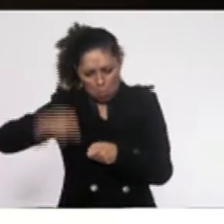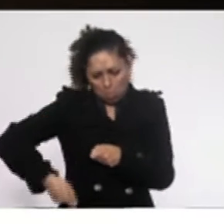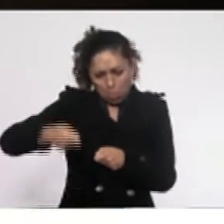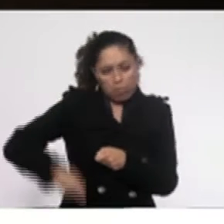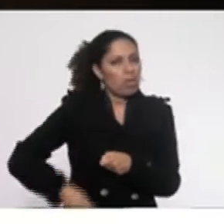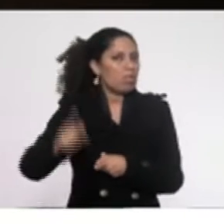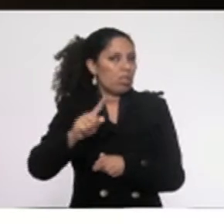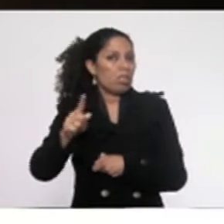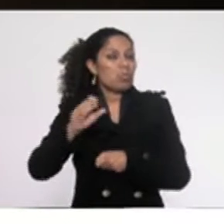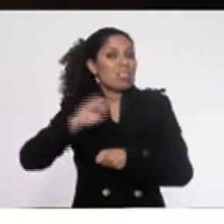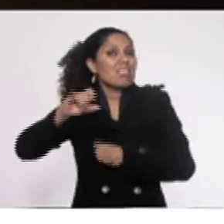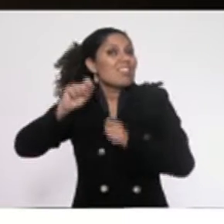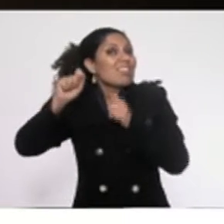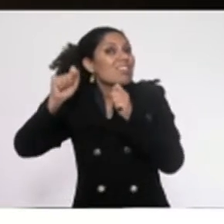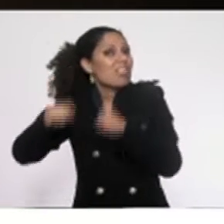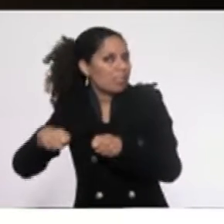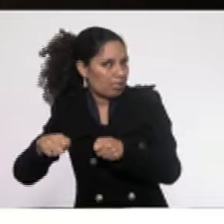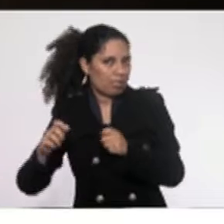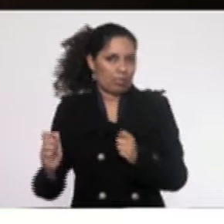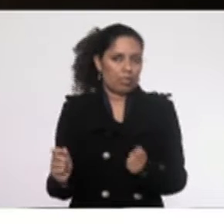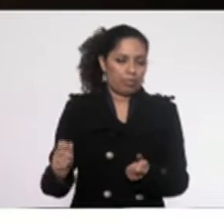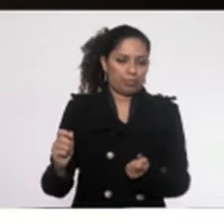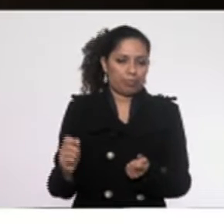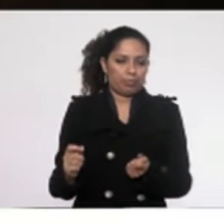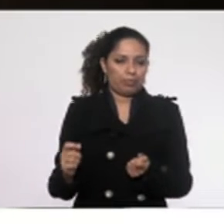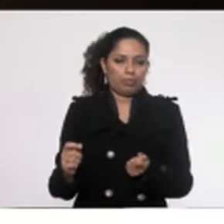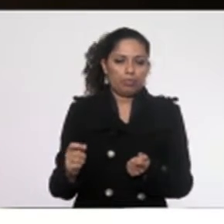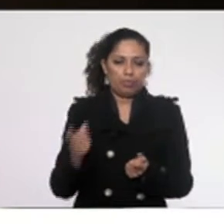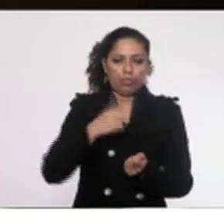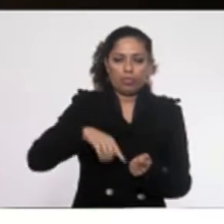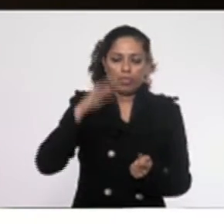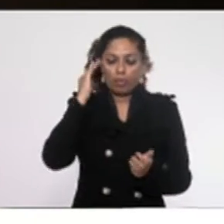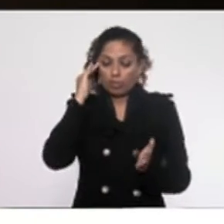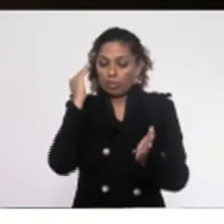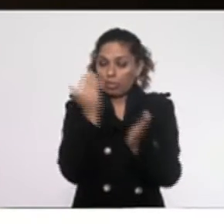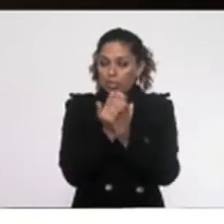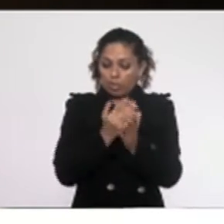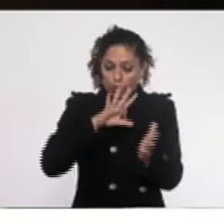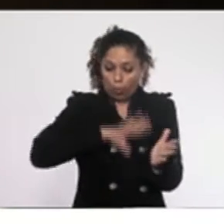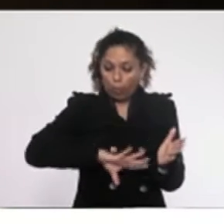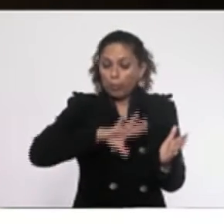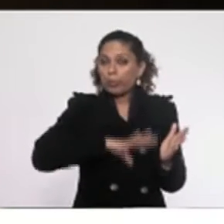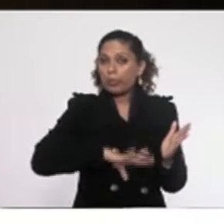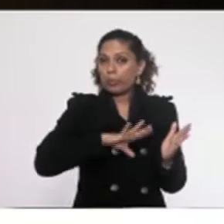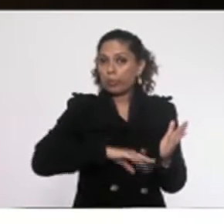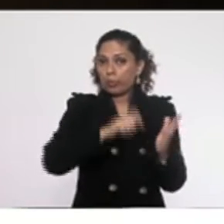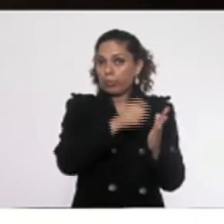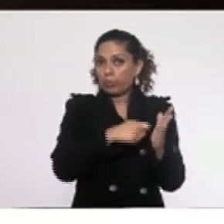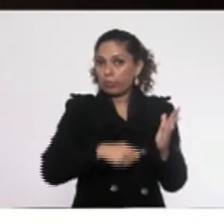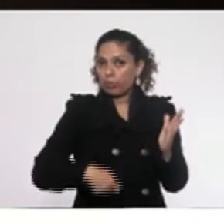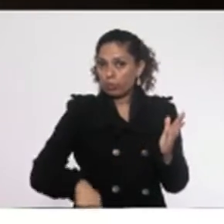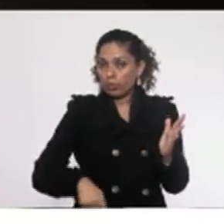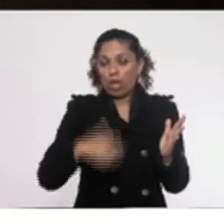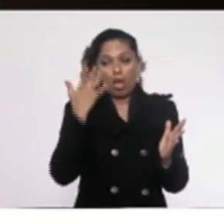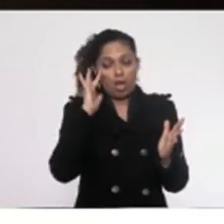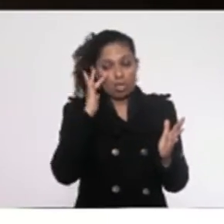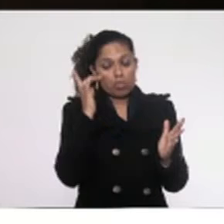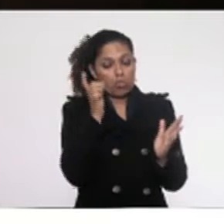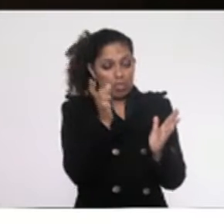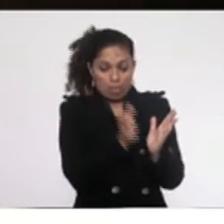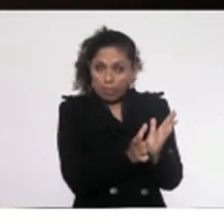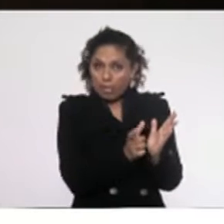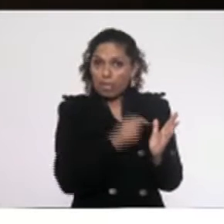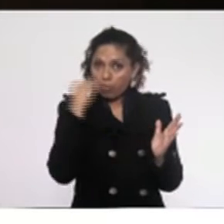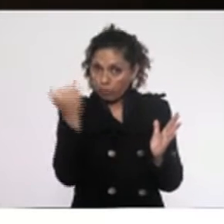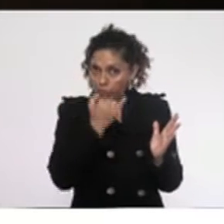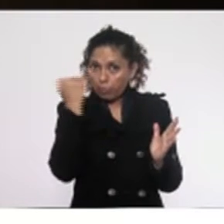obrigatoriamente em todo o tempo, preferencialmente. E aí nos ativemos, é uma questão que se desenvolve a partir daí por conta de uma palavra, e acho muito correto que isso